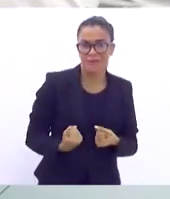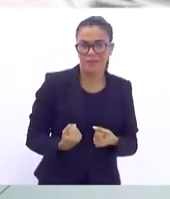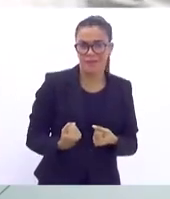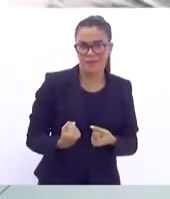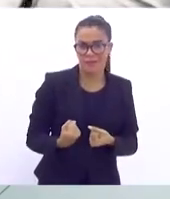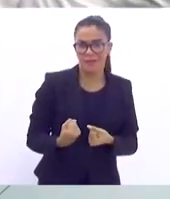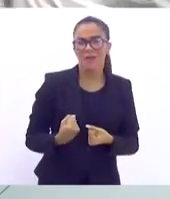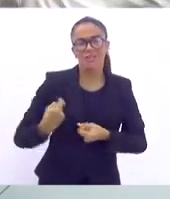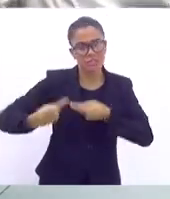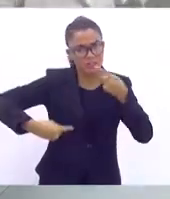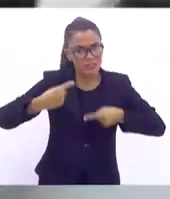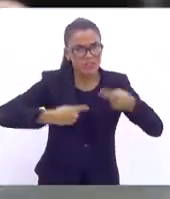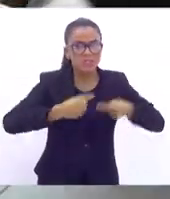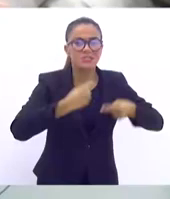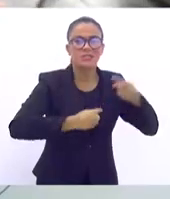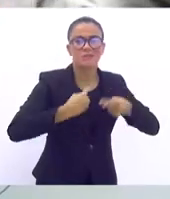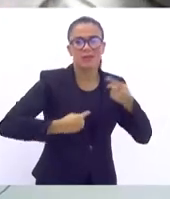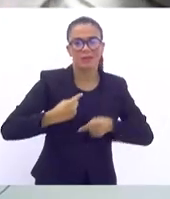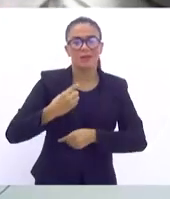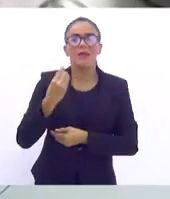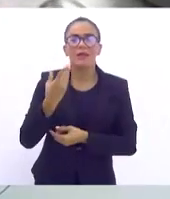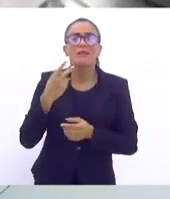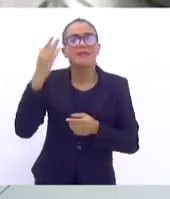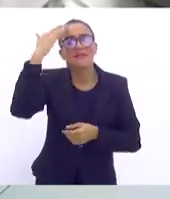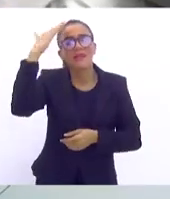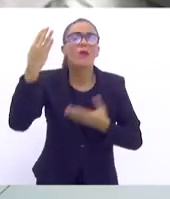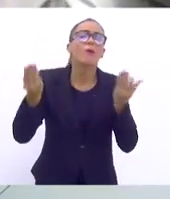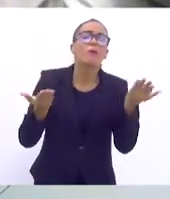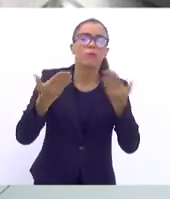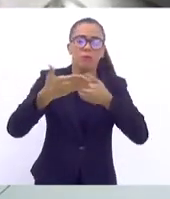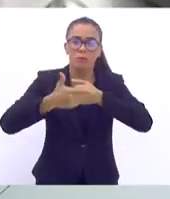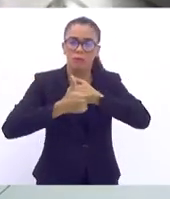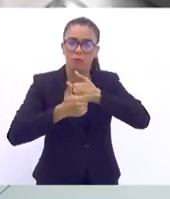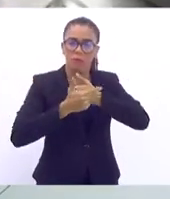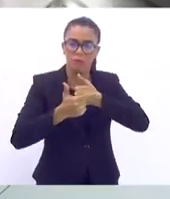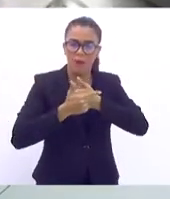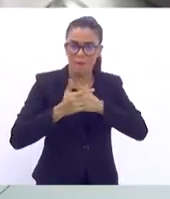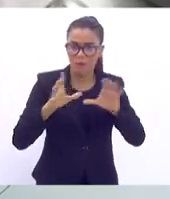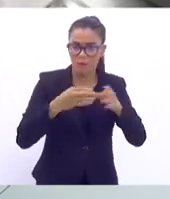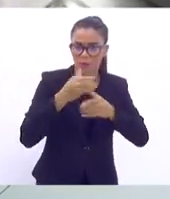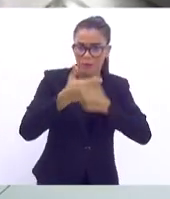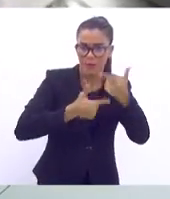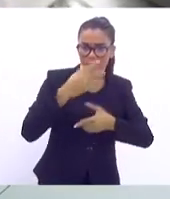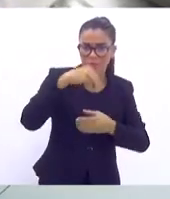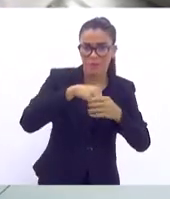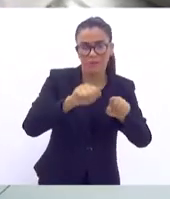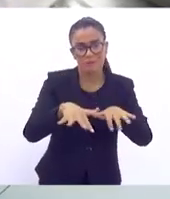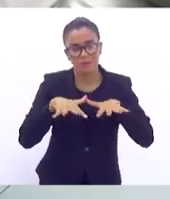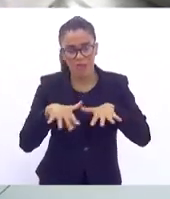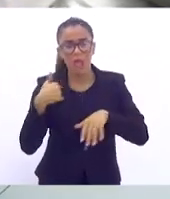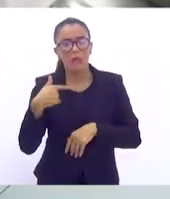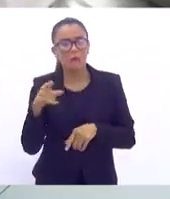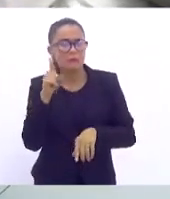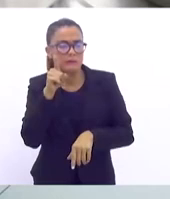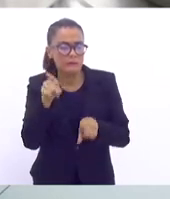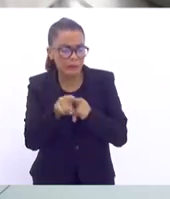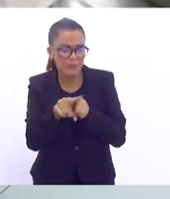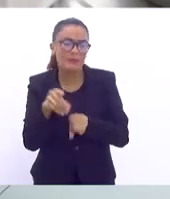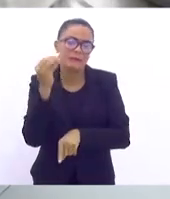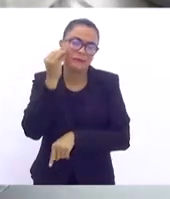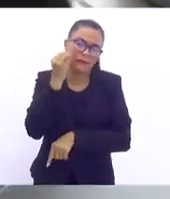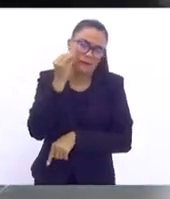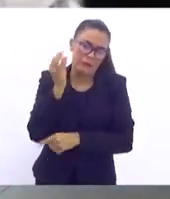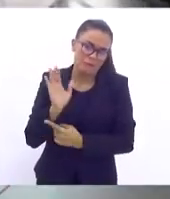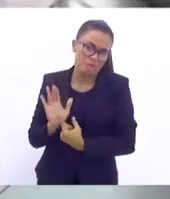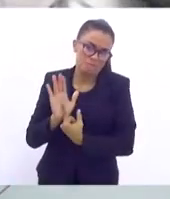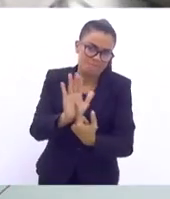faça o debate sobre como que a gente entende que é o papel das diferentes as crianças questões que o deputado Verônica levantou eu tô tentando trazer algumas outras questões pra